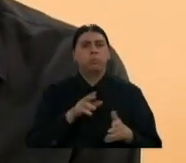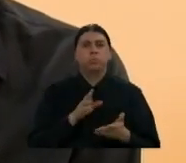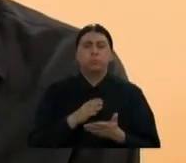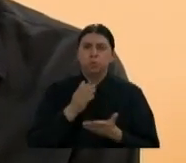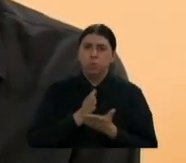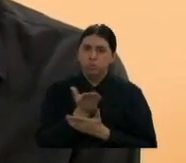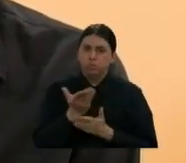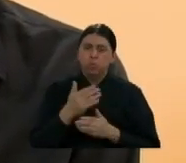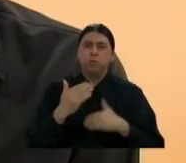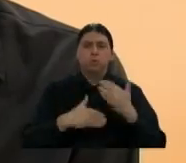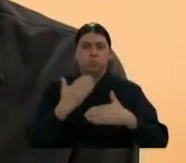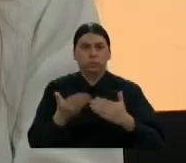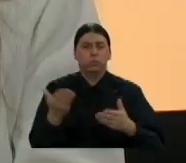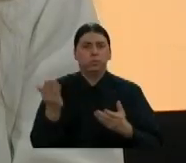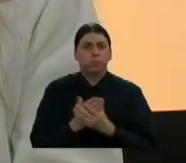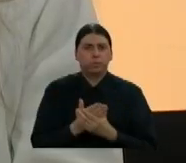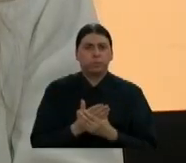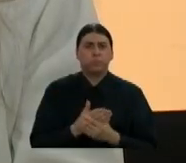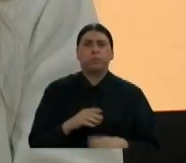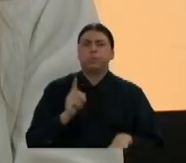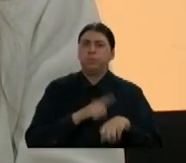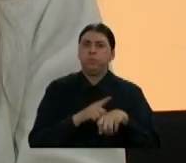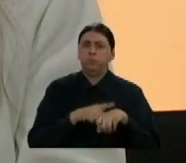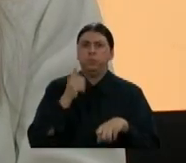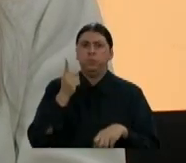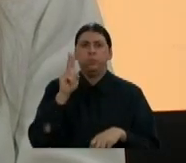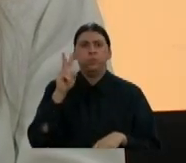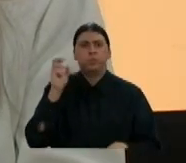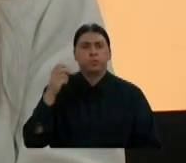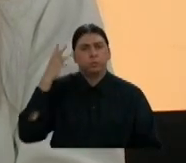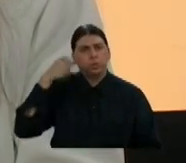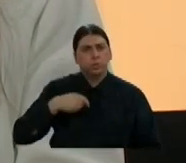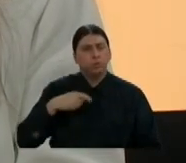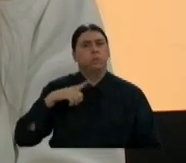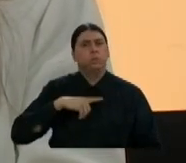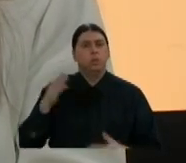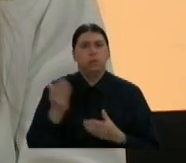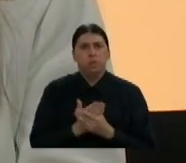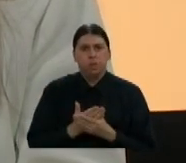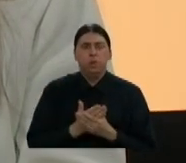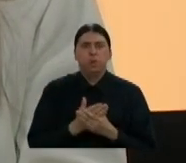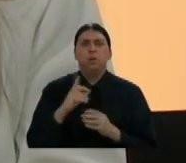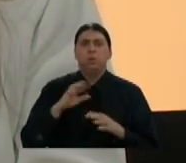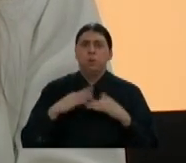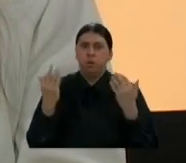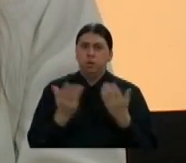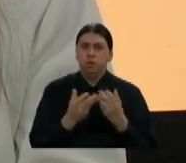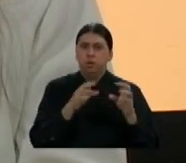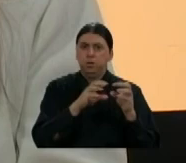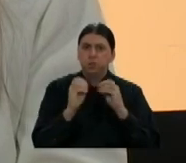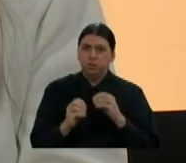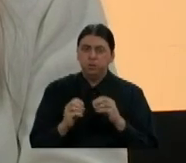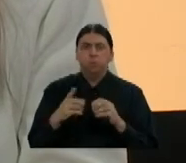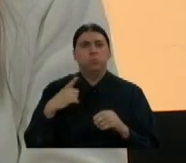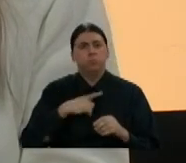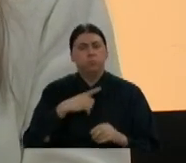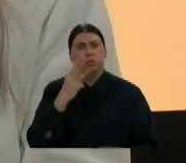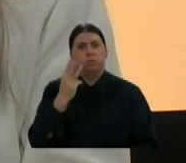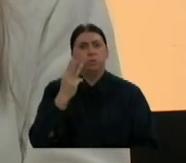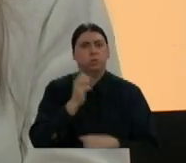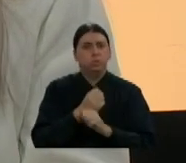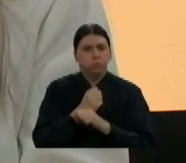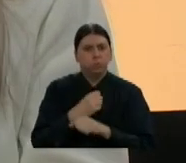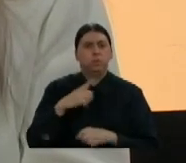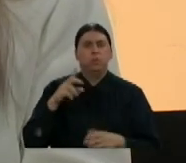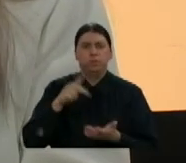tocante às descrições o prazo de 120 dias nas filas das suas exibições poder familiar tramitando há mais de três anos então realmente